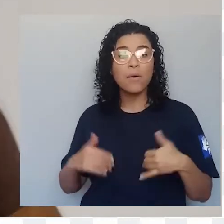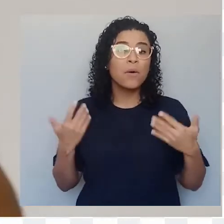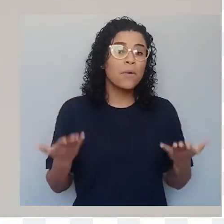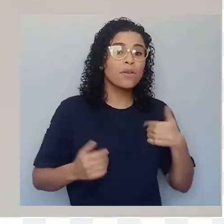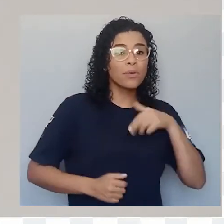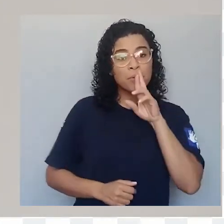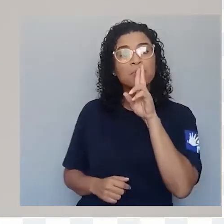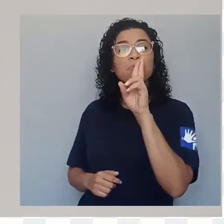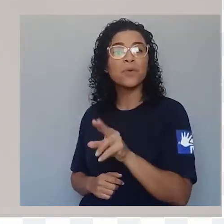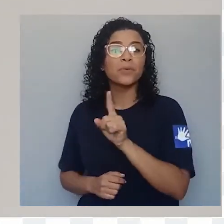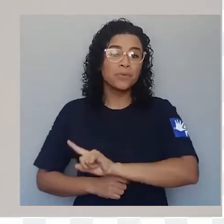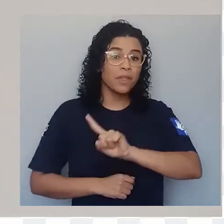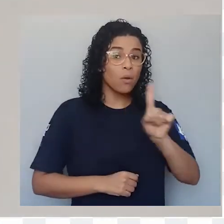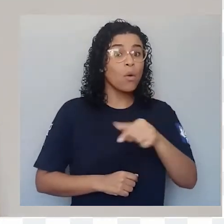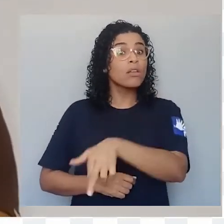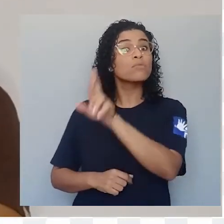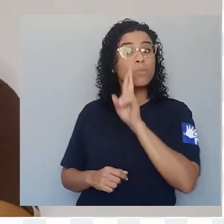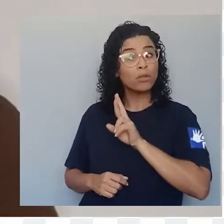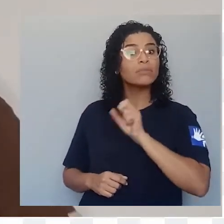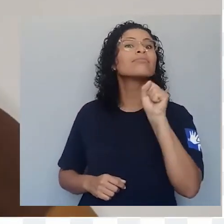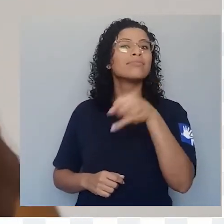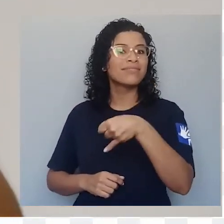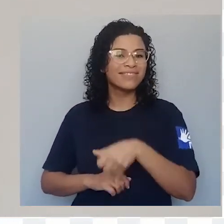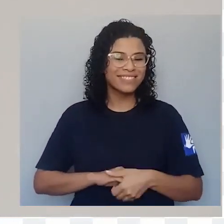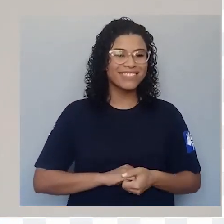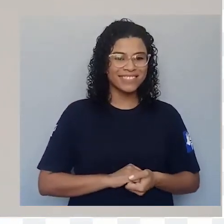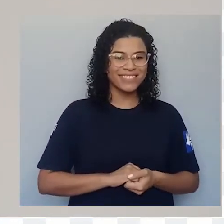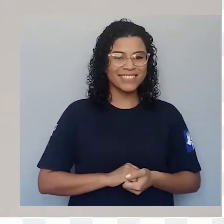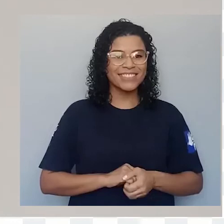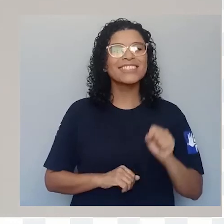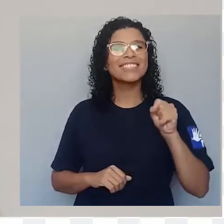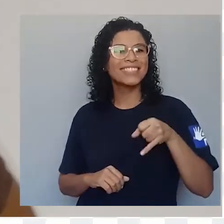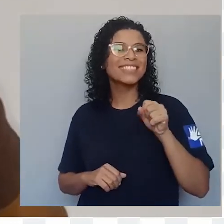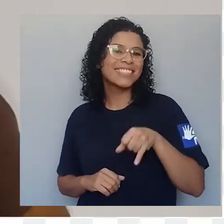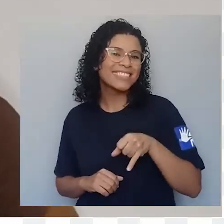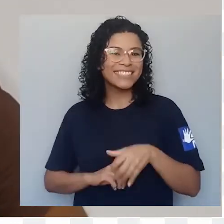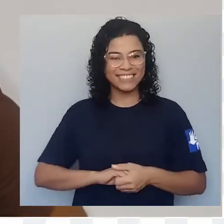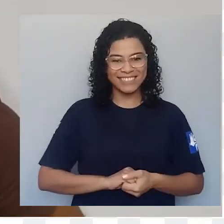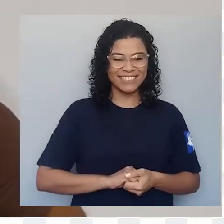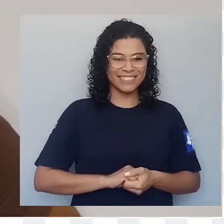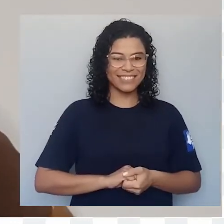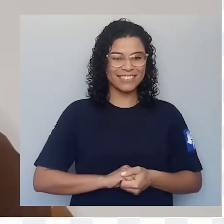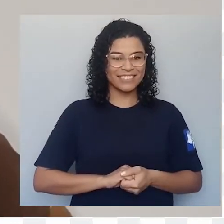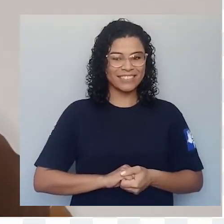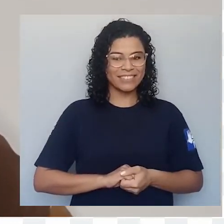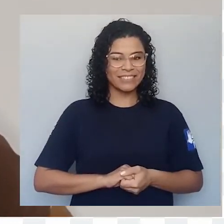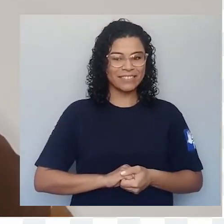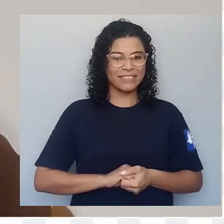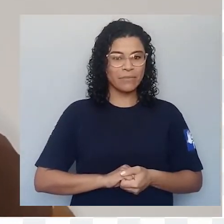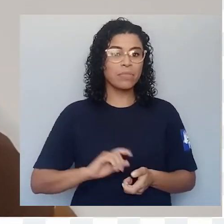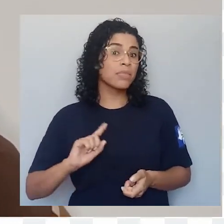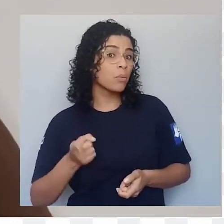não, quando eu digo não, quando eu digo não, você tem que dizer sim. Sim, sim, sim.